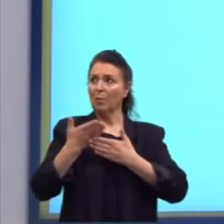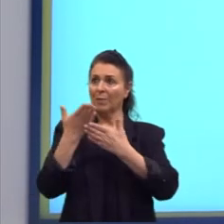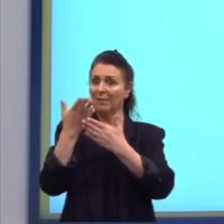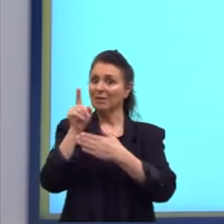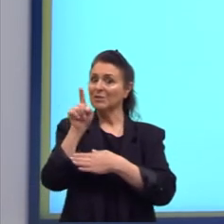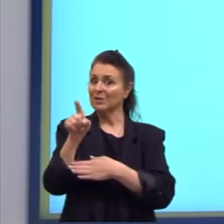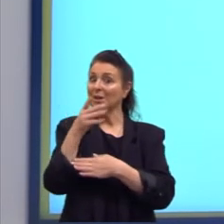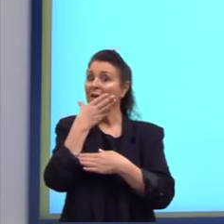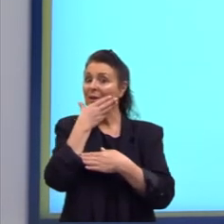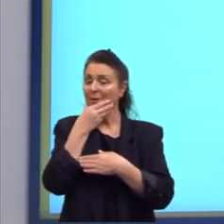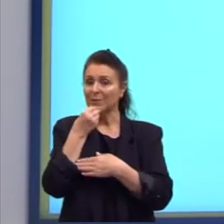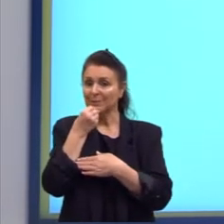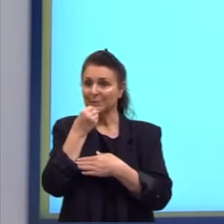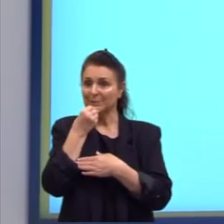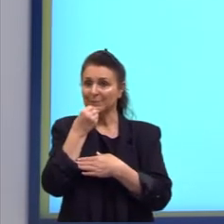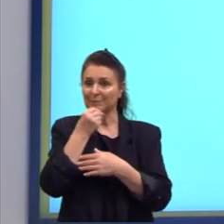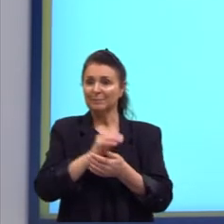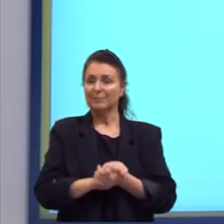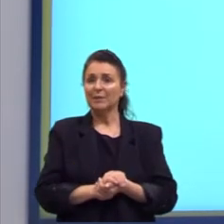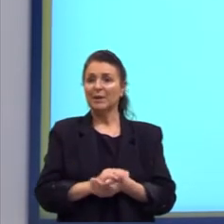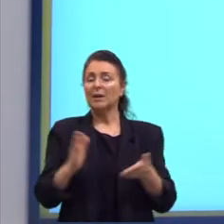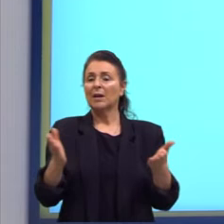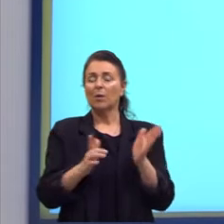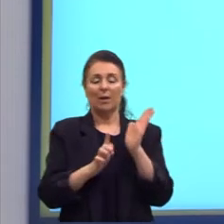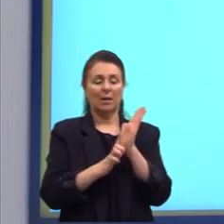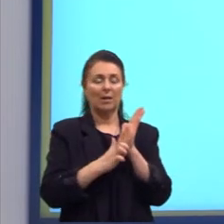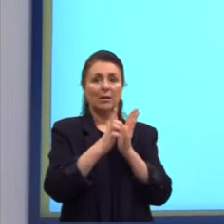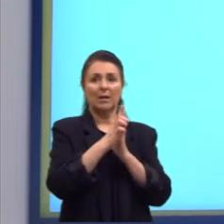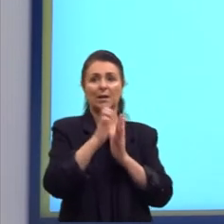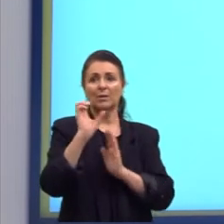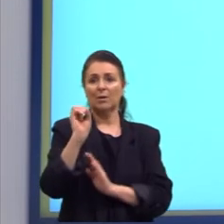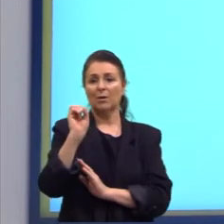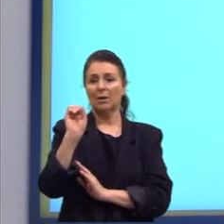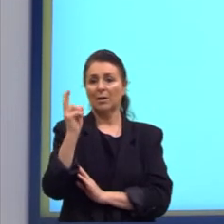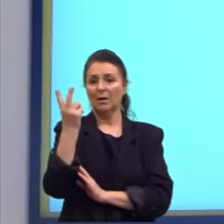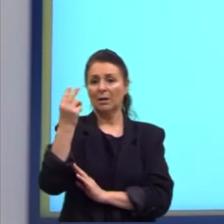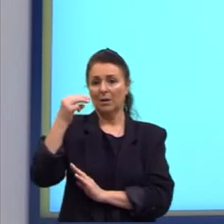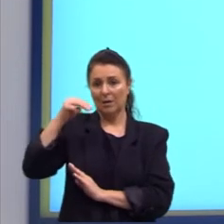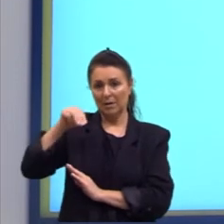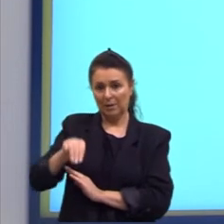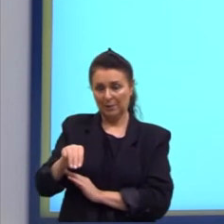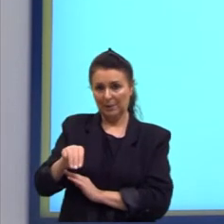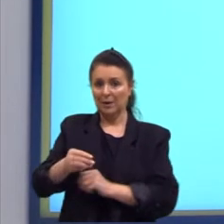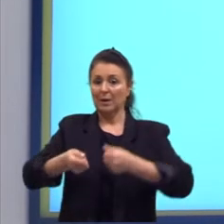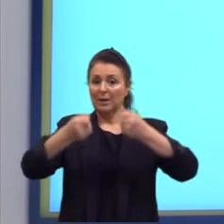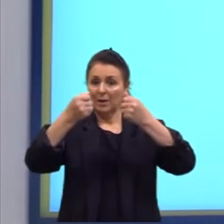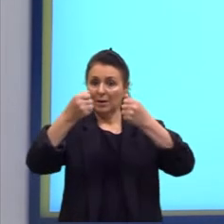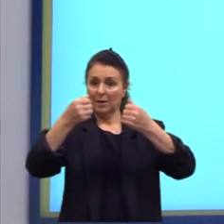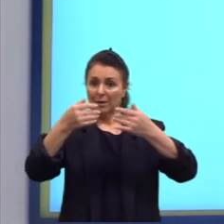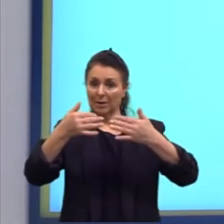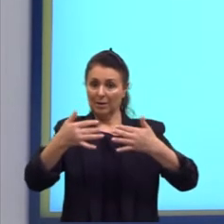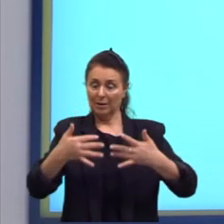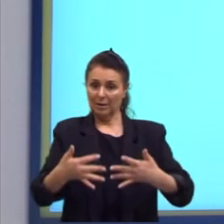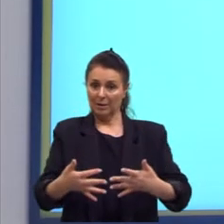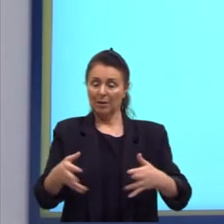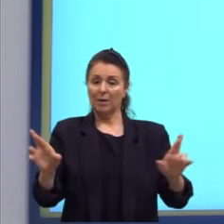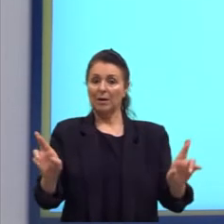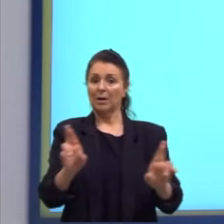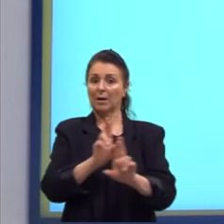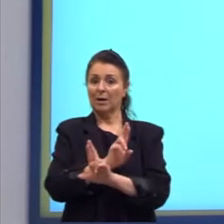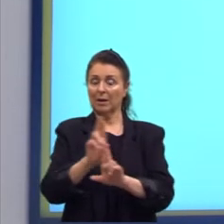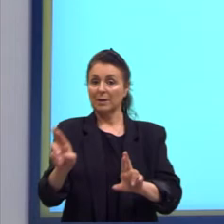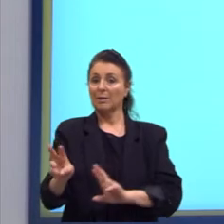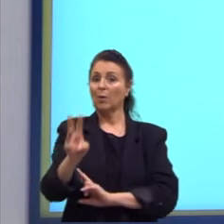tá Tá bom então aleidion definição né a relação entre